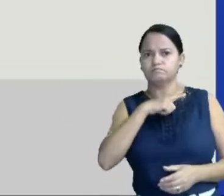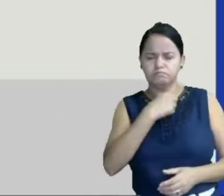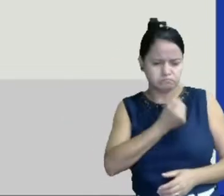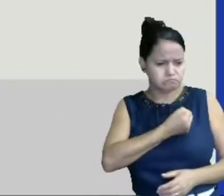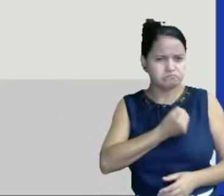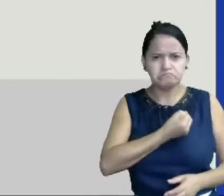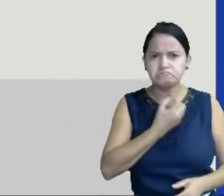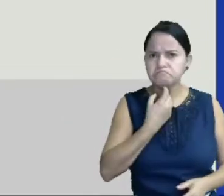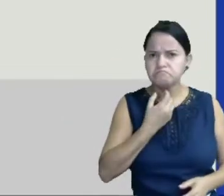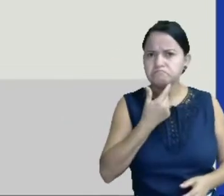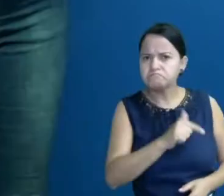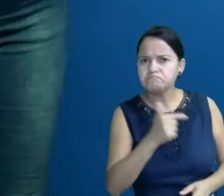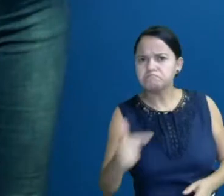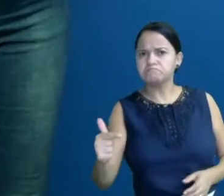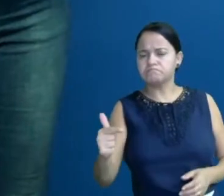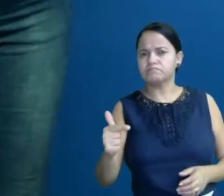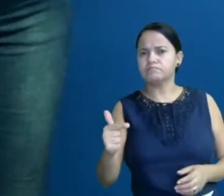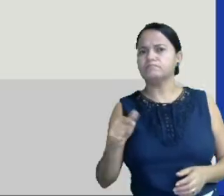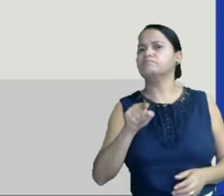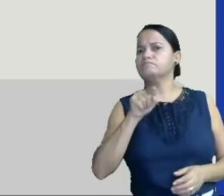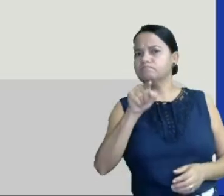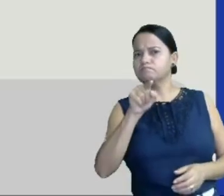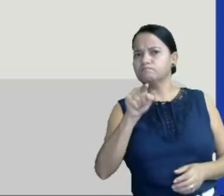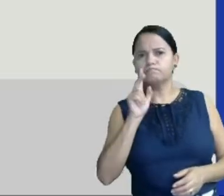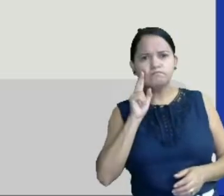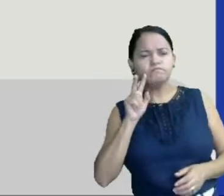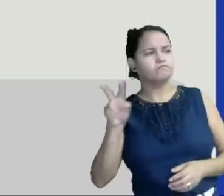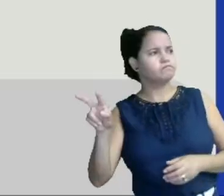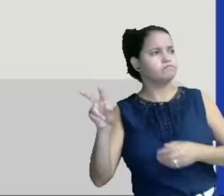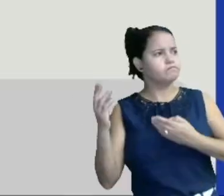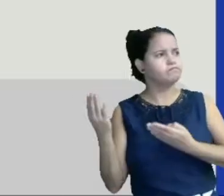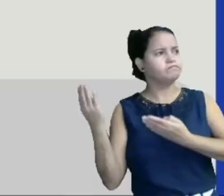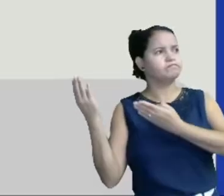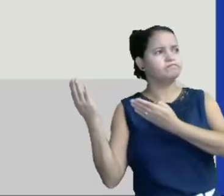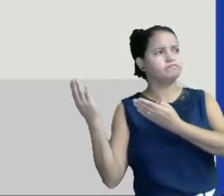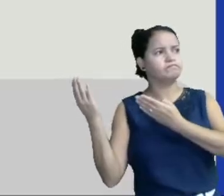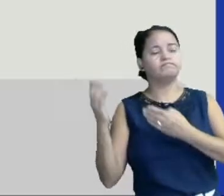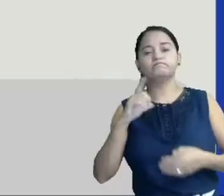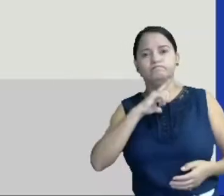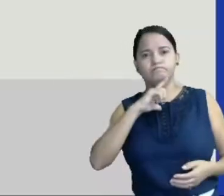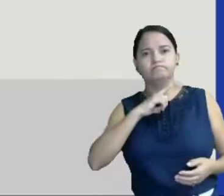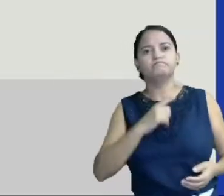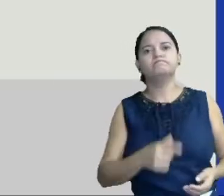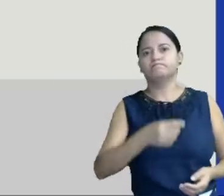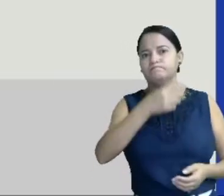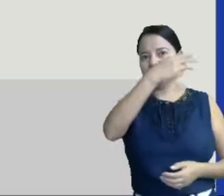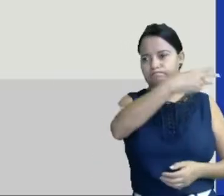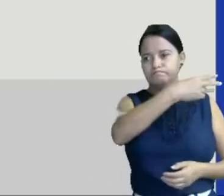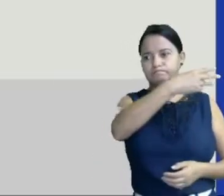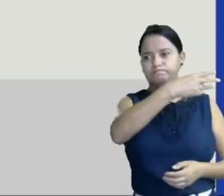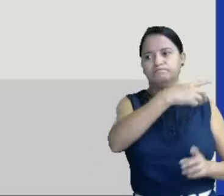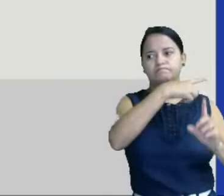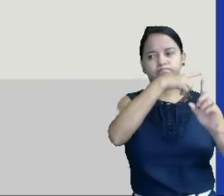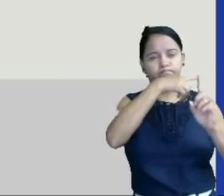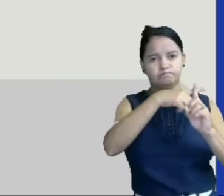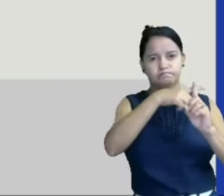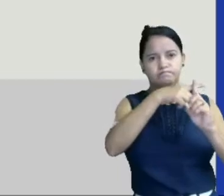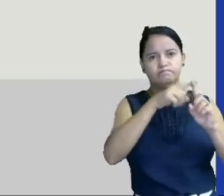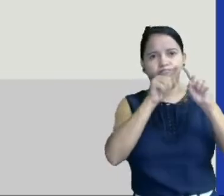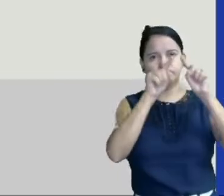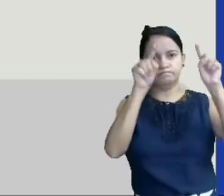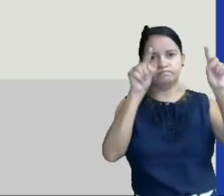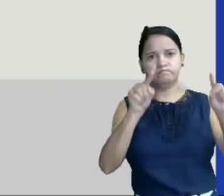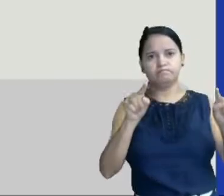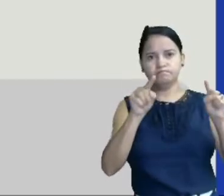equilibrada o papai só bem atenção essa balança aí né vejam que de um lado tem três mais um